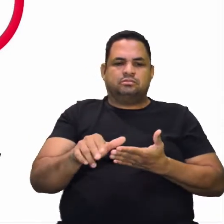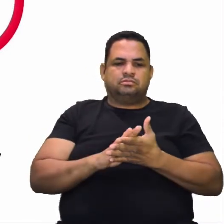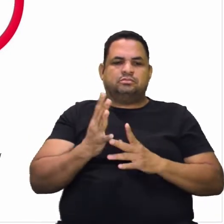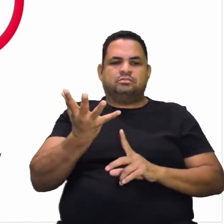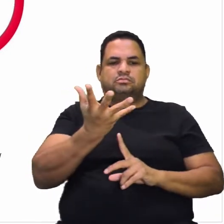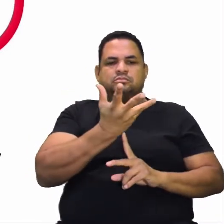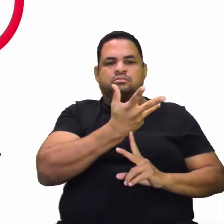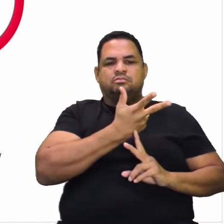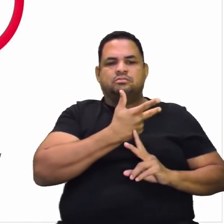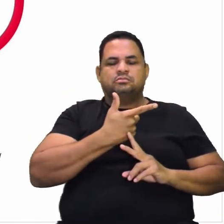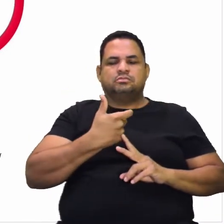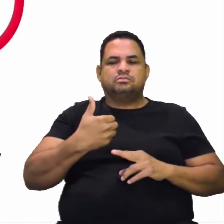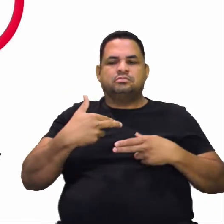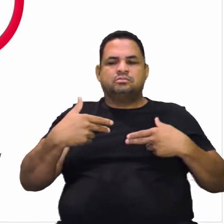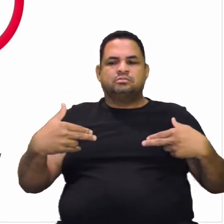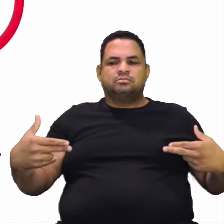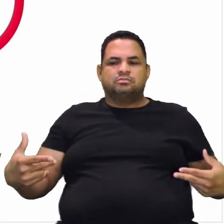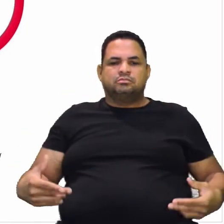artes,